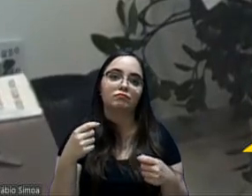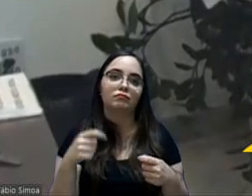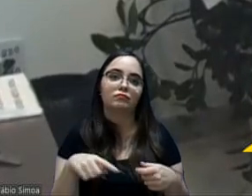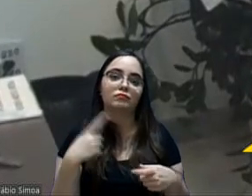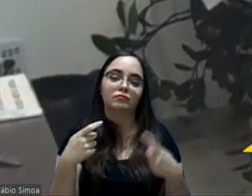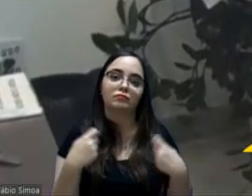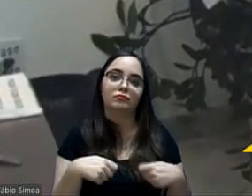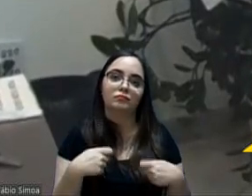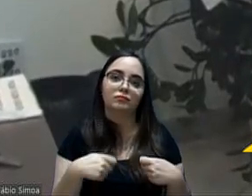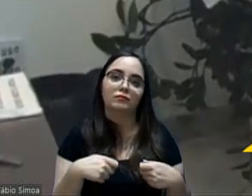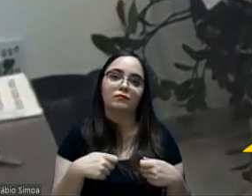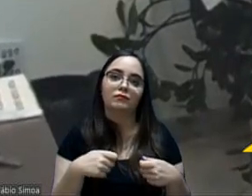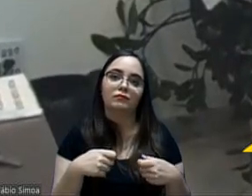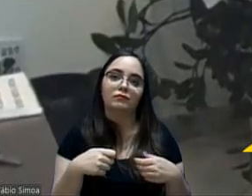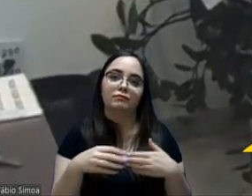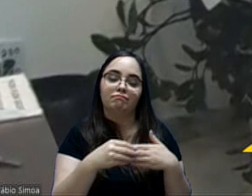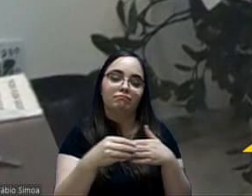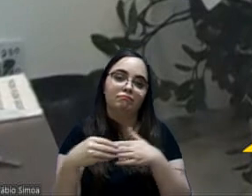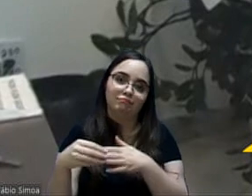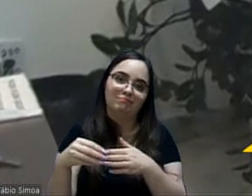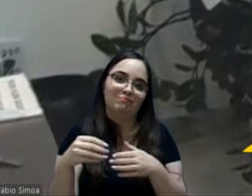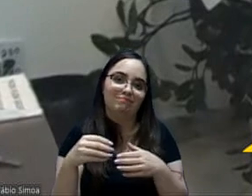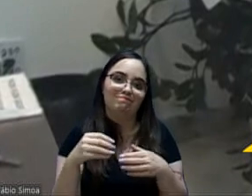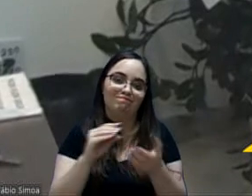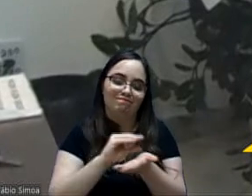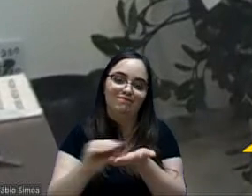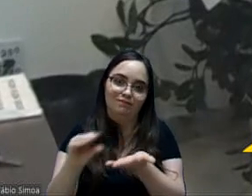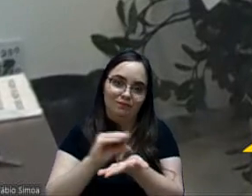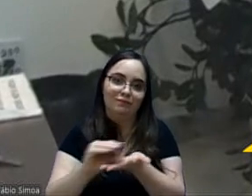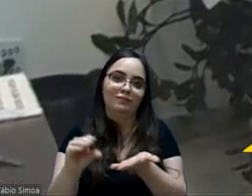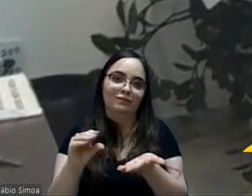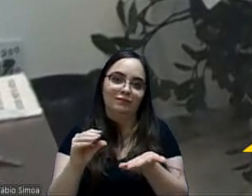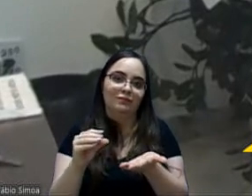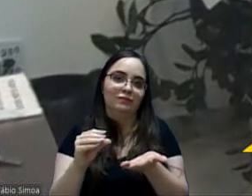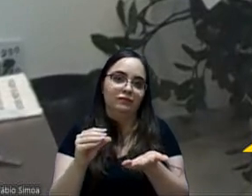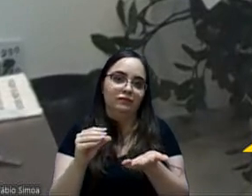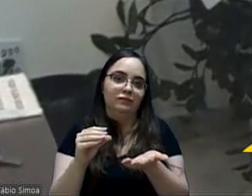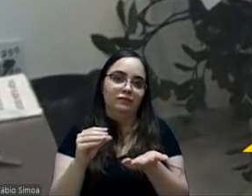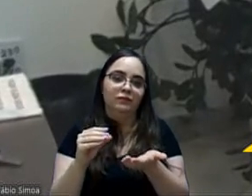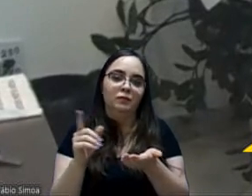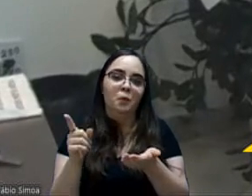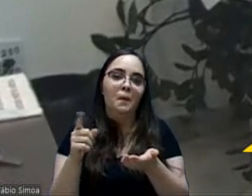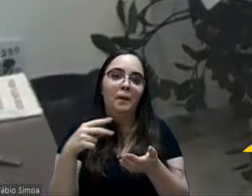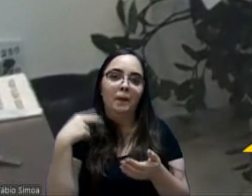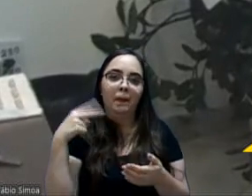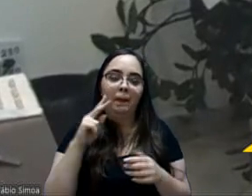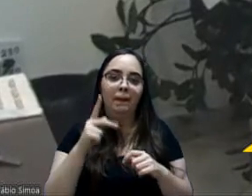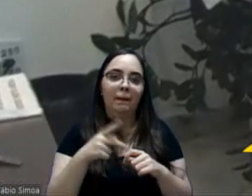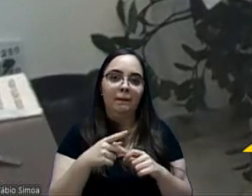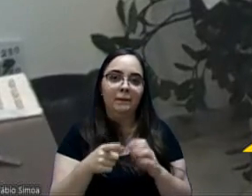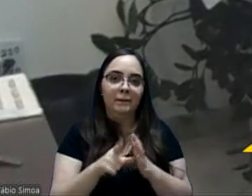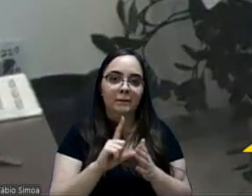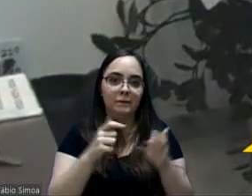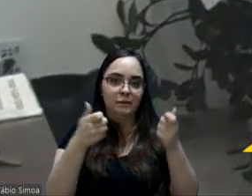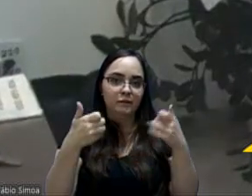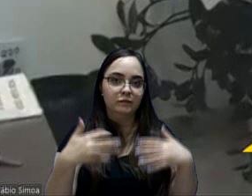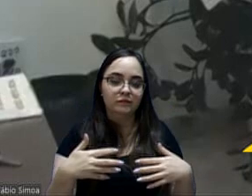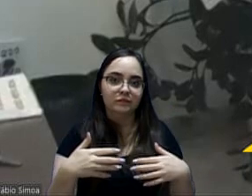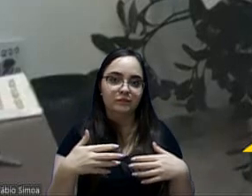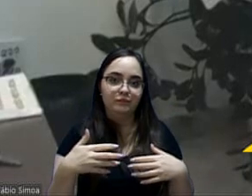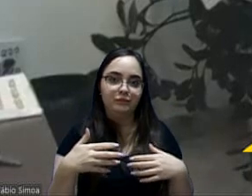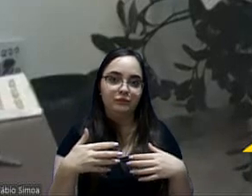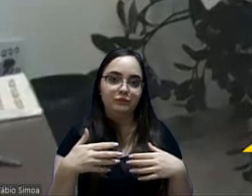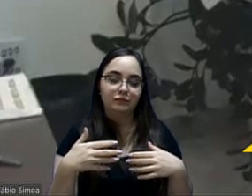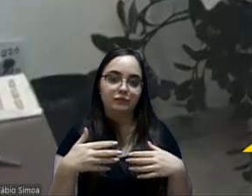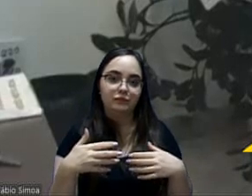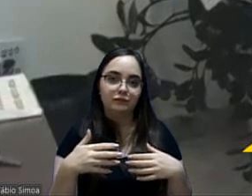ter que direcionar todas as emendas aí, como o vereador Dr. Hélio Brasileiro, ele passou